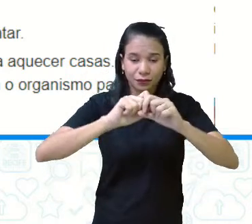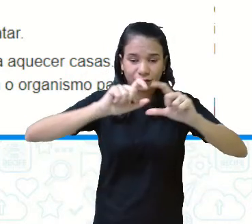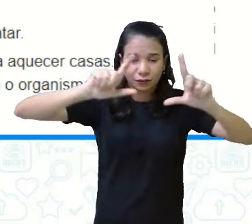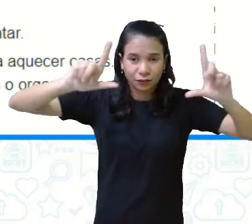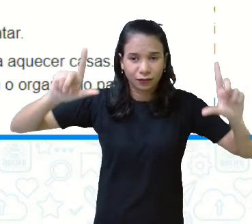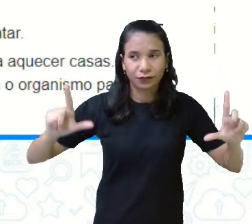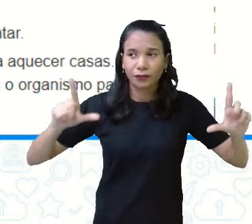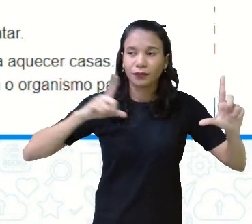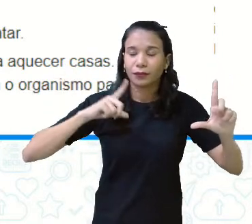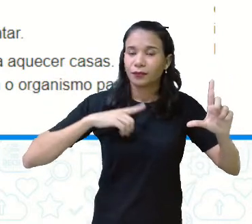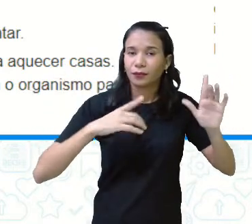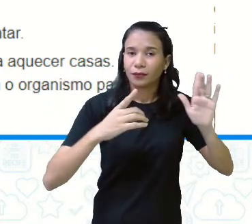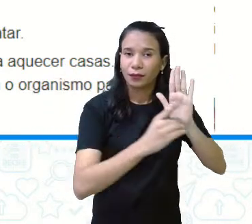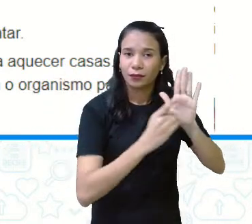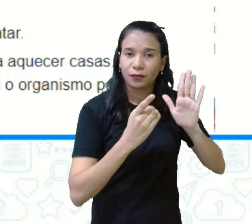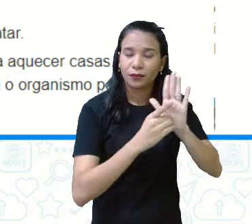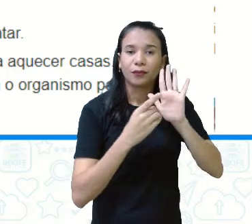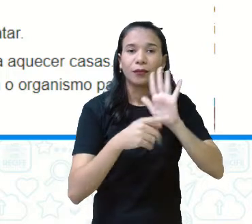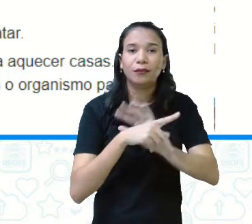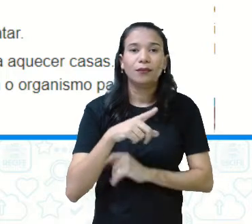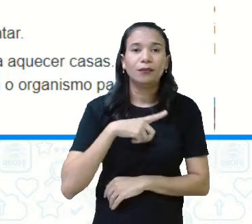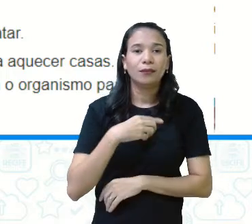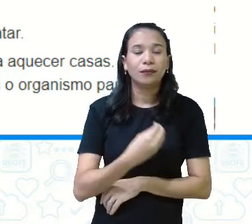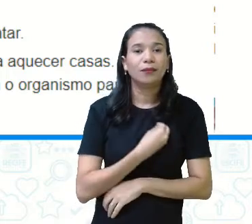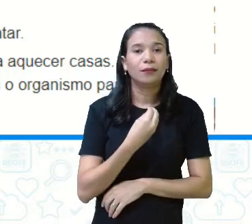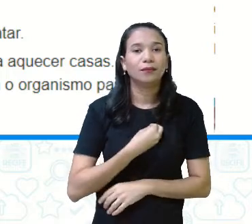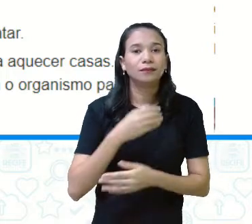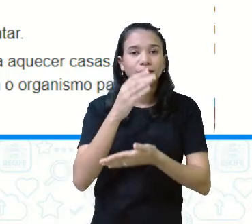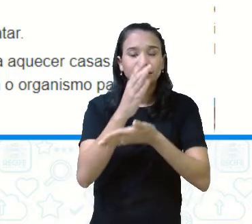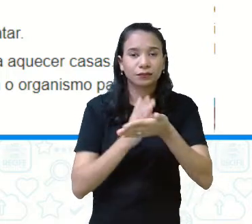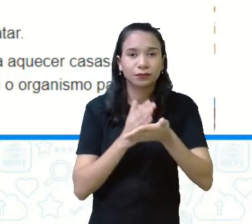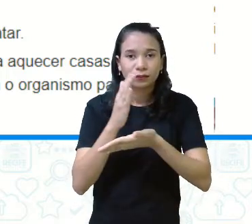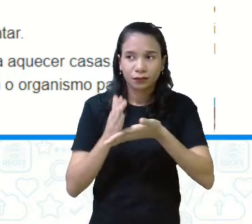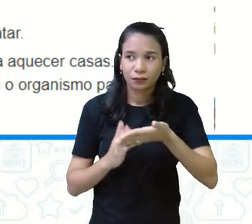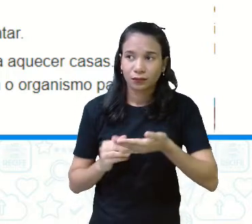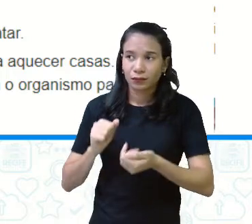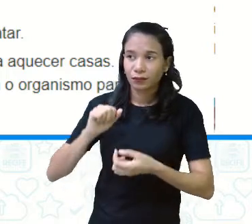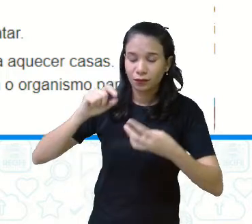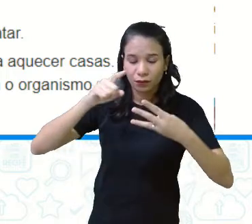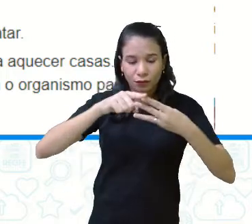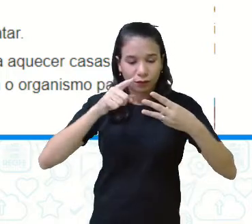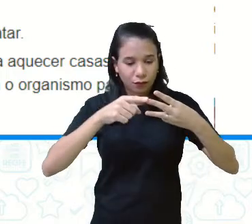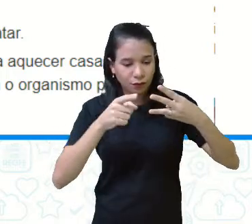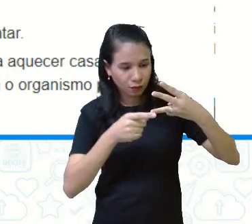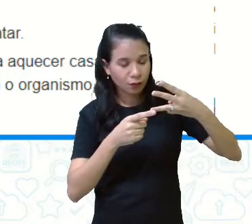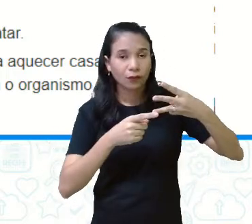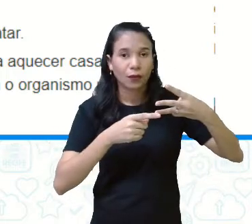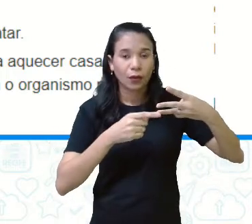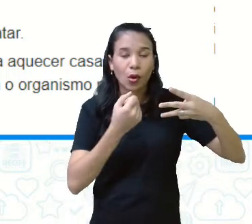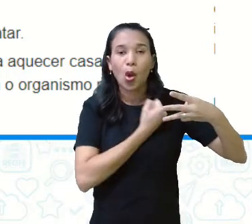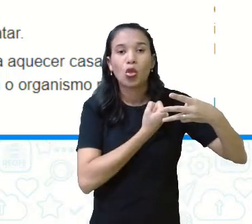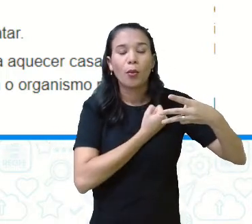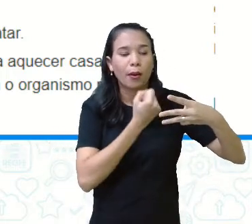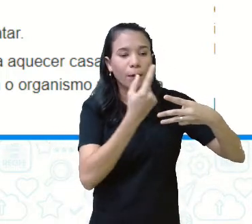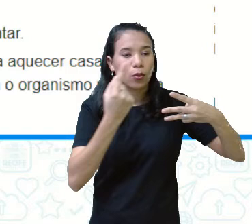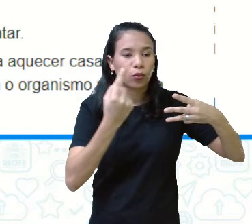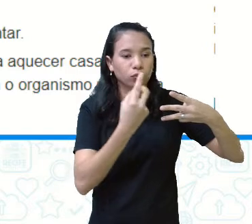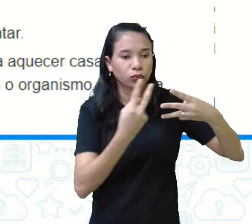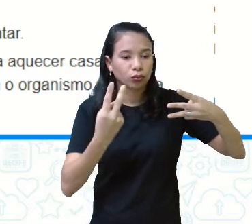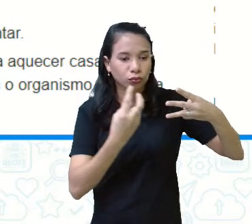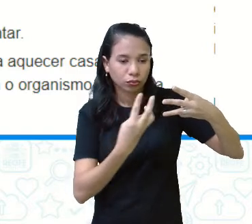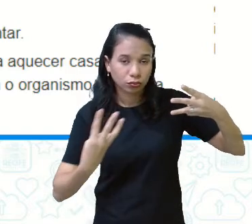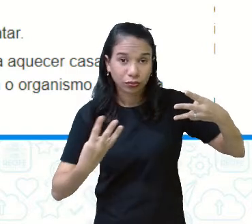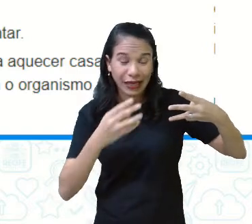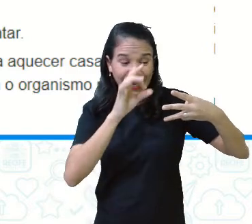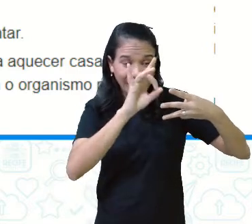não é, do dicionário, da enciclopédia, foi dividido em 3 pontos, então você vai encontrar muitos números também no dicionário. Cada